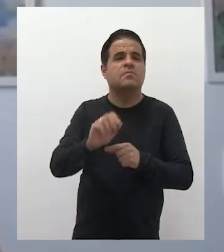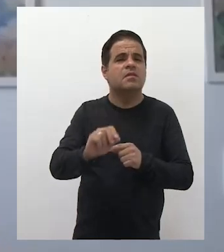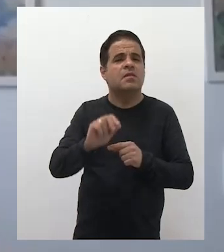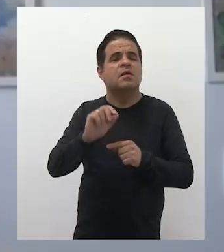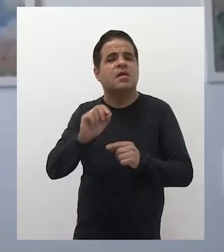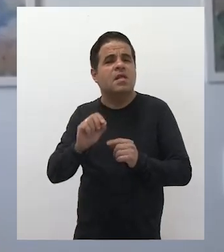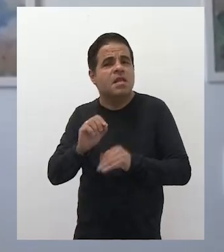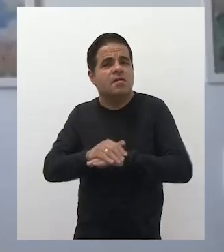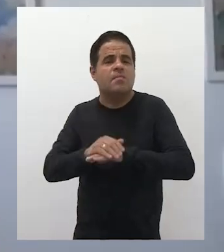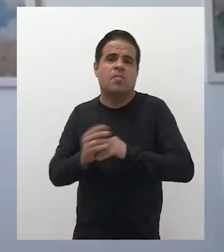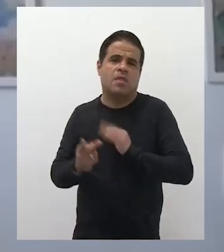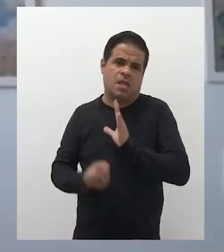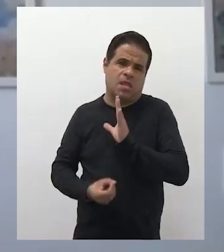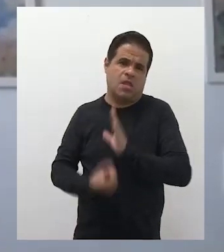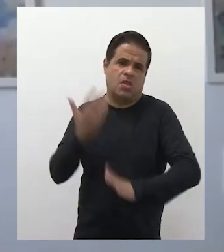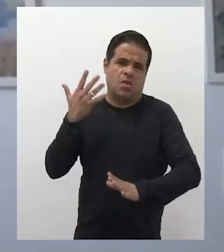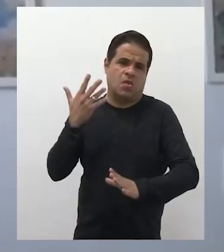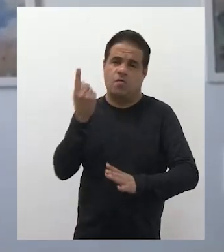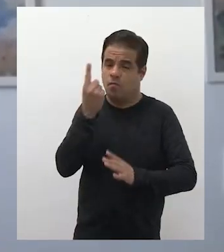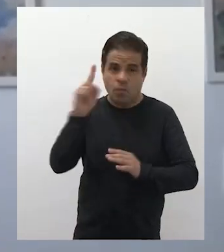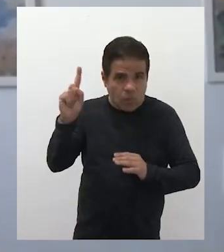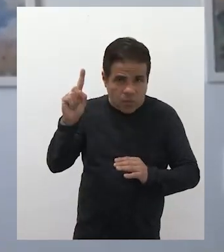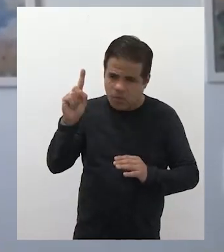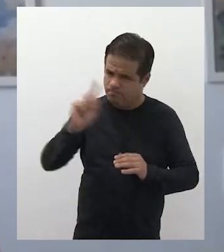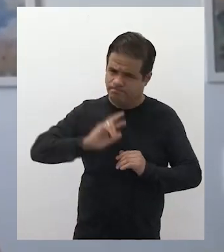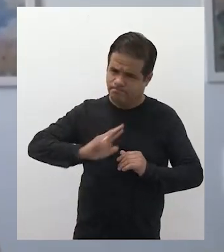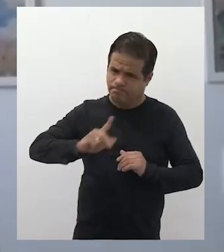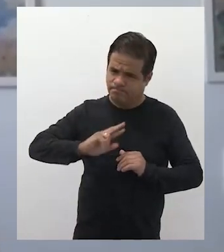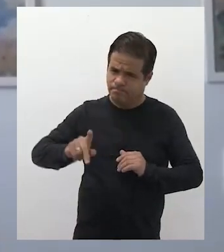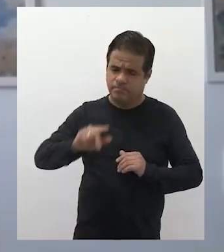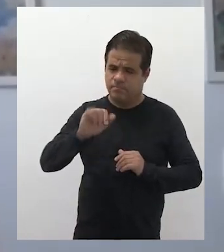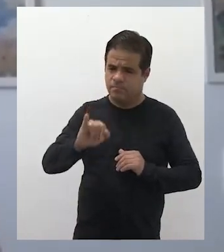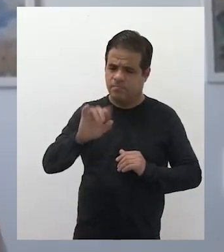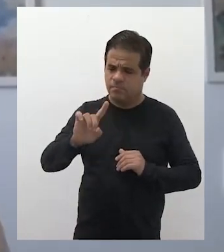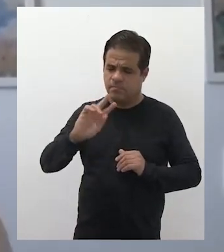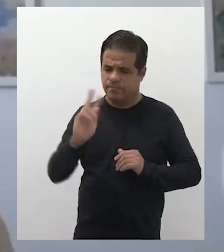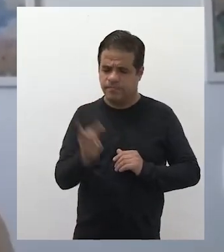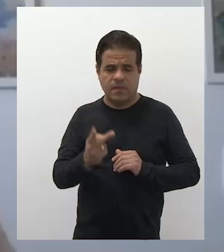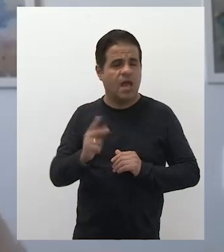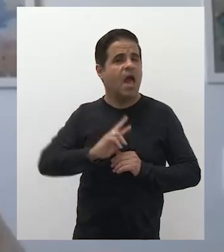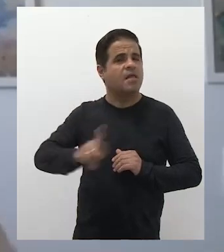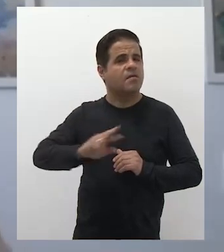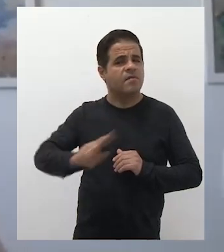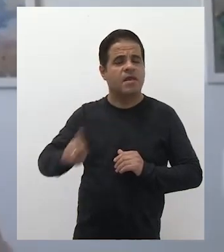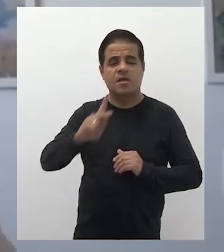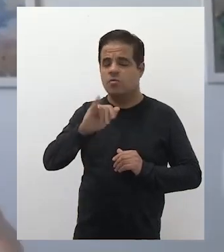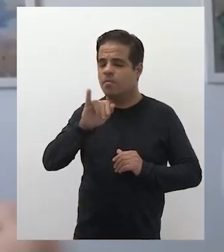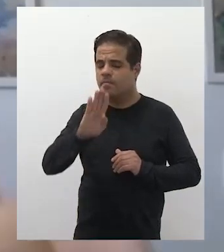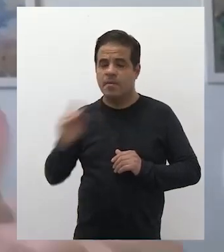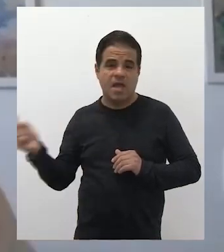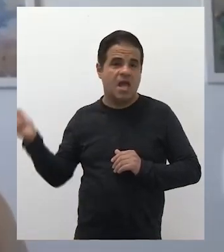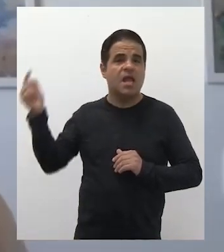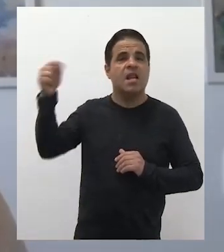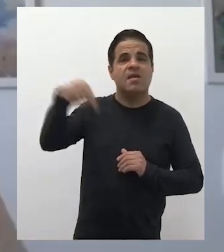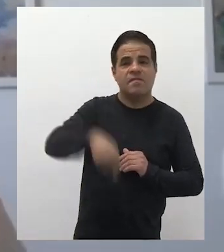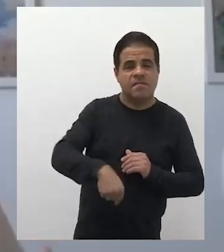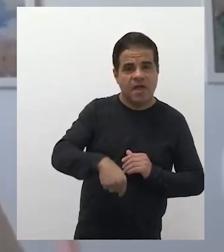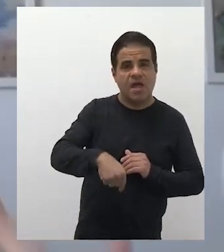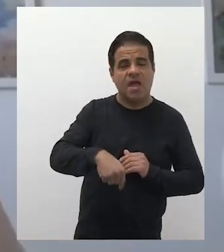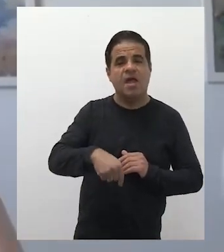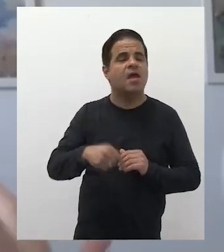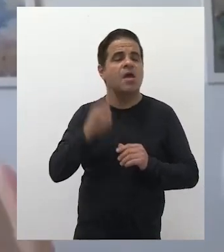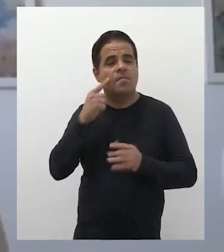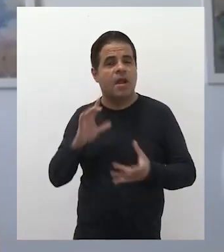dos criadores, não foi o único. Mas o IDH é diferente do PIB. Ele veio para se contrapor a